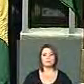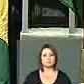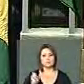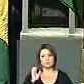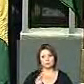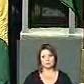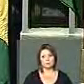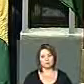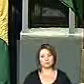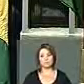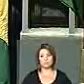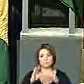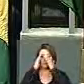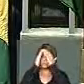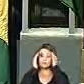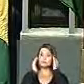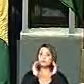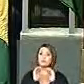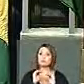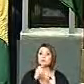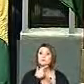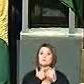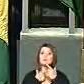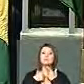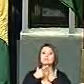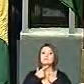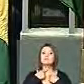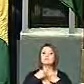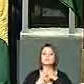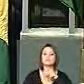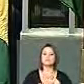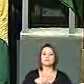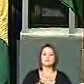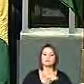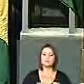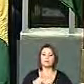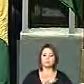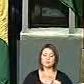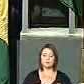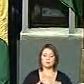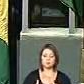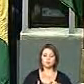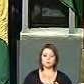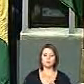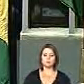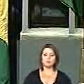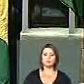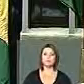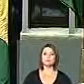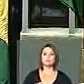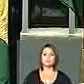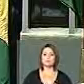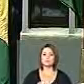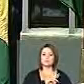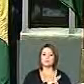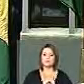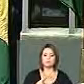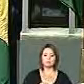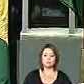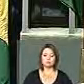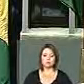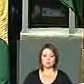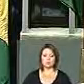O respeito à vontade popular manifestada nas urnas representa